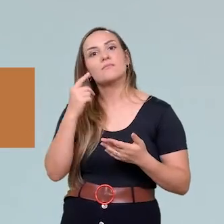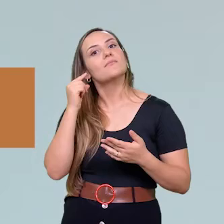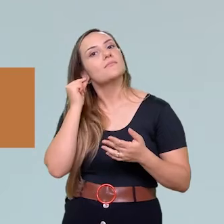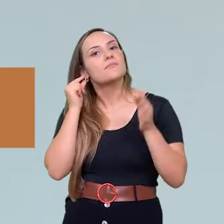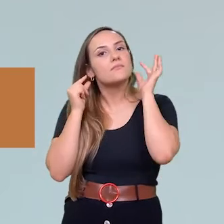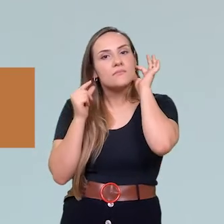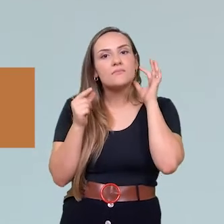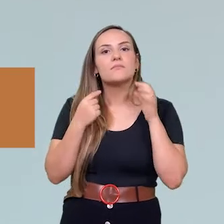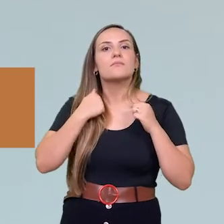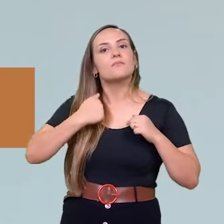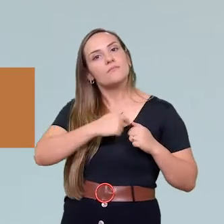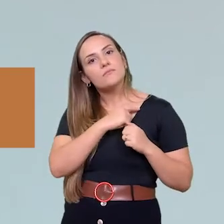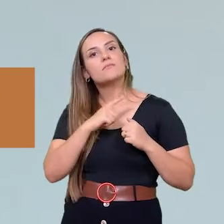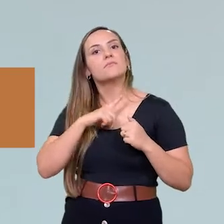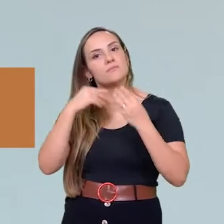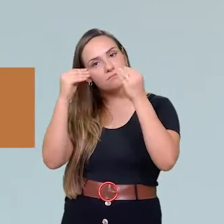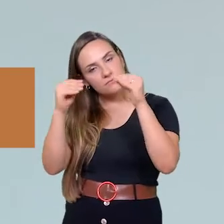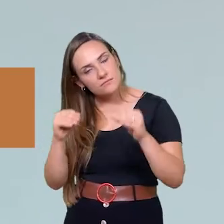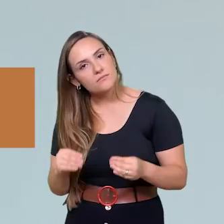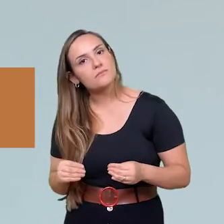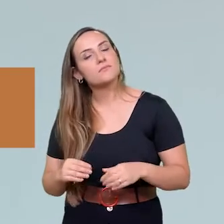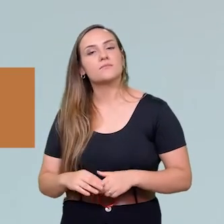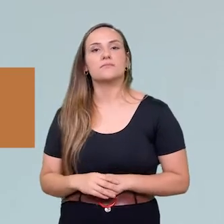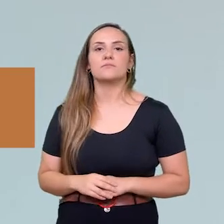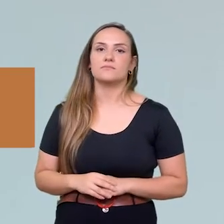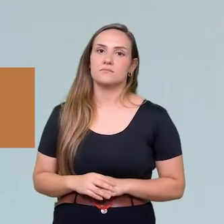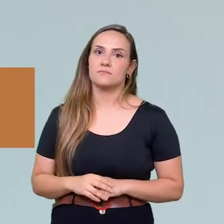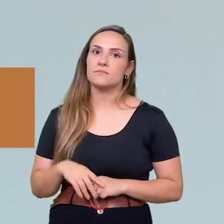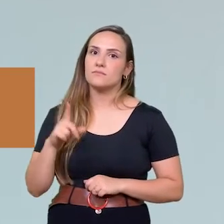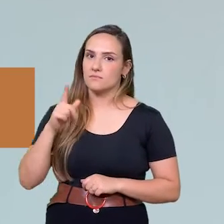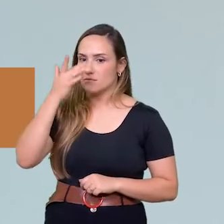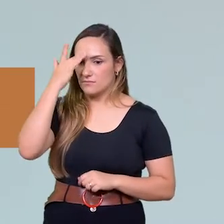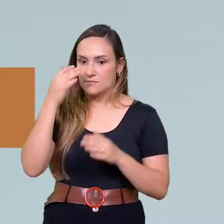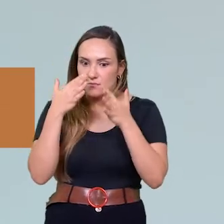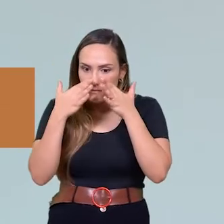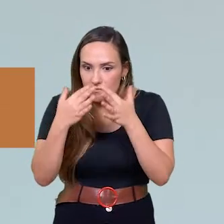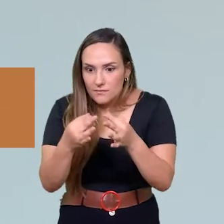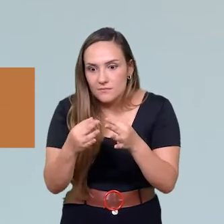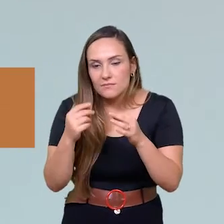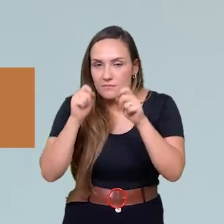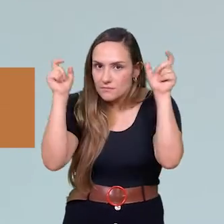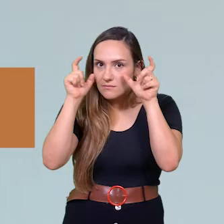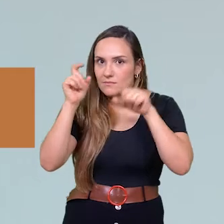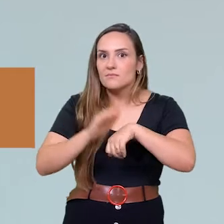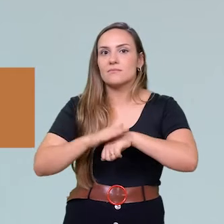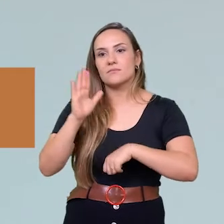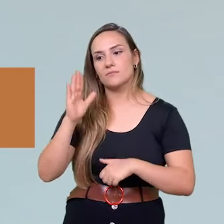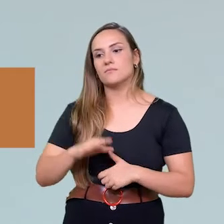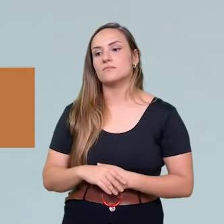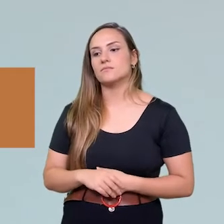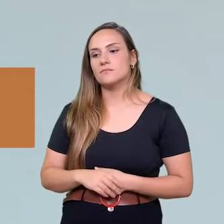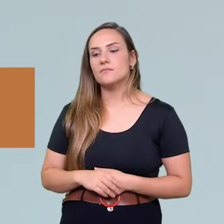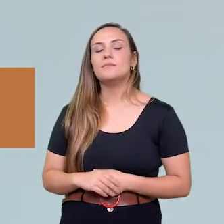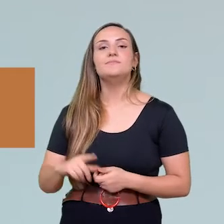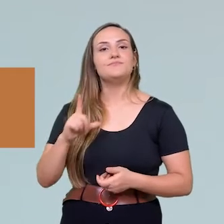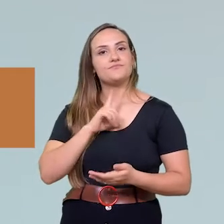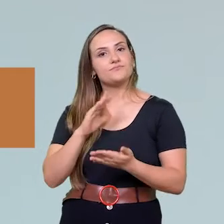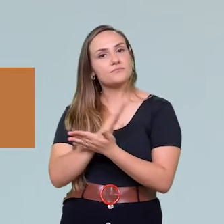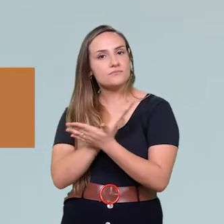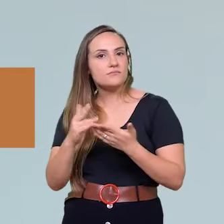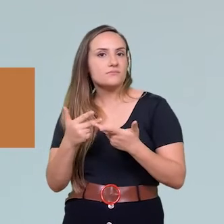estarão declaradas, elas vão ficar relacionadas e reconhecidas pela empresa.